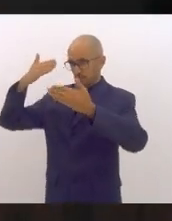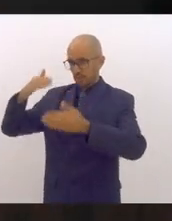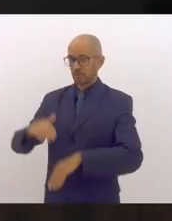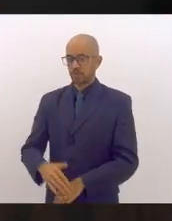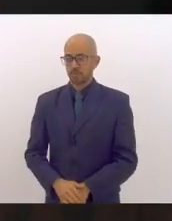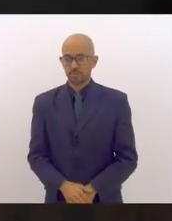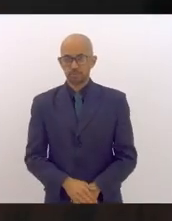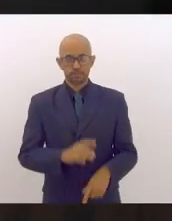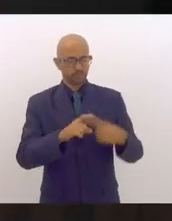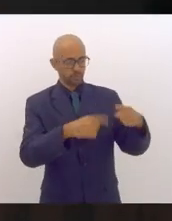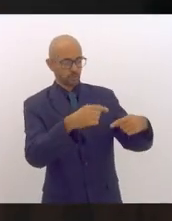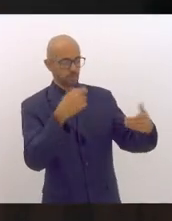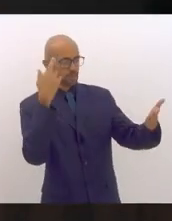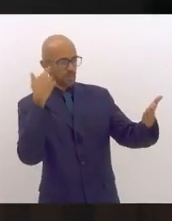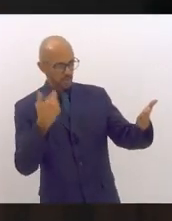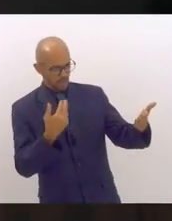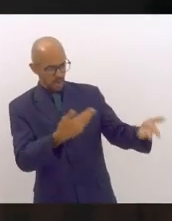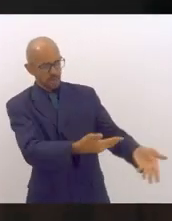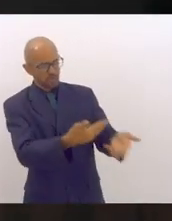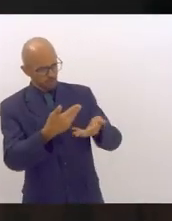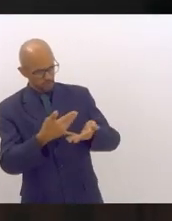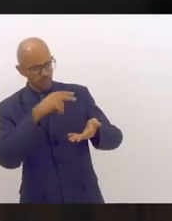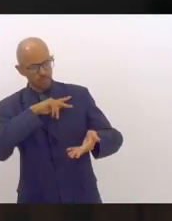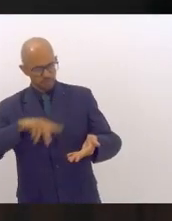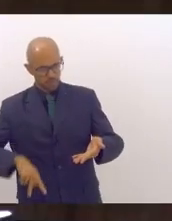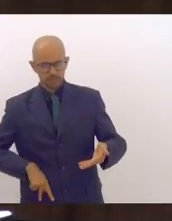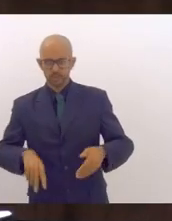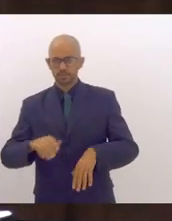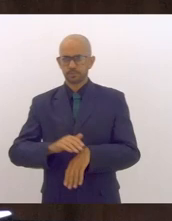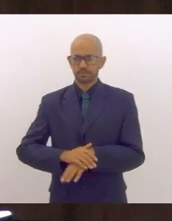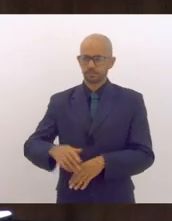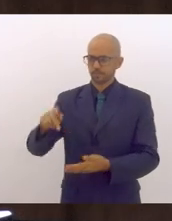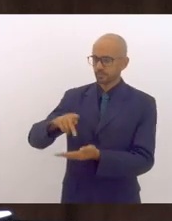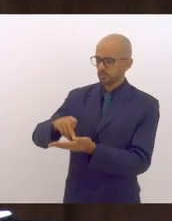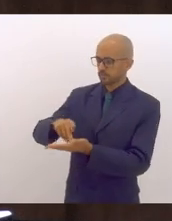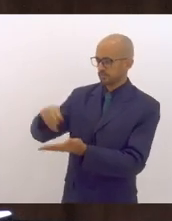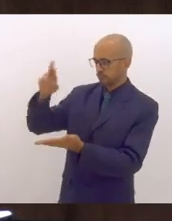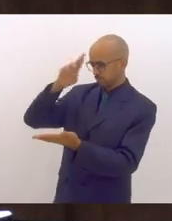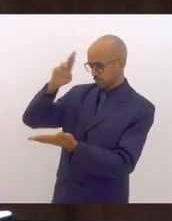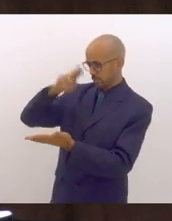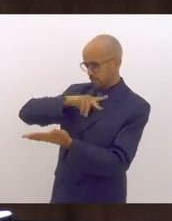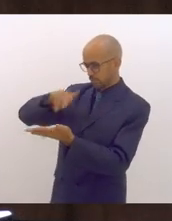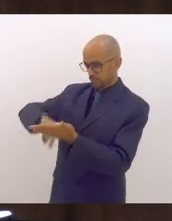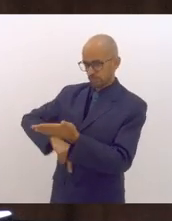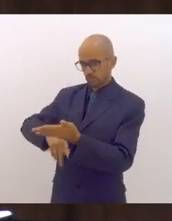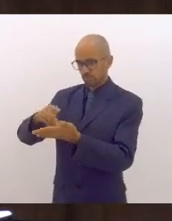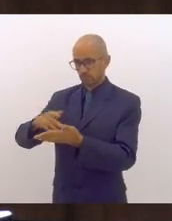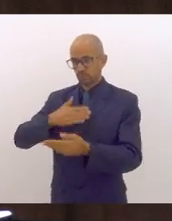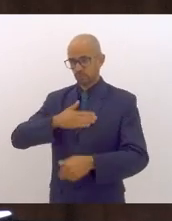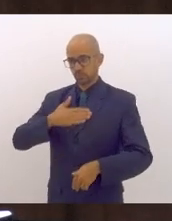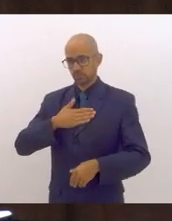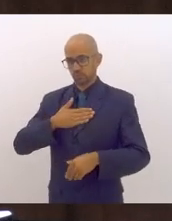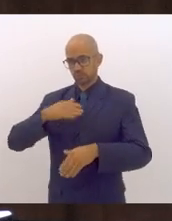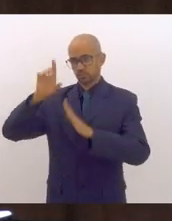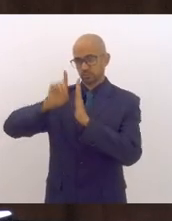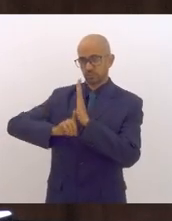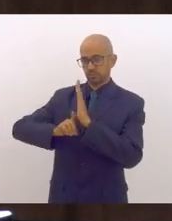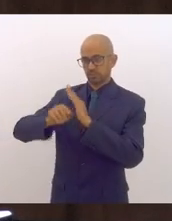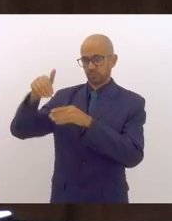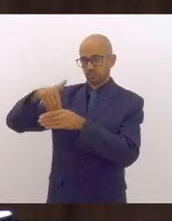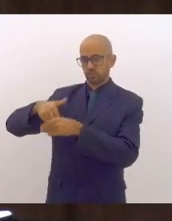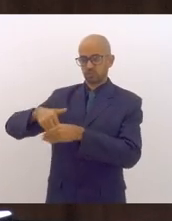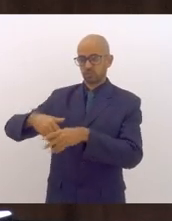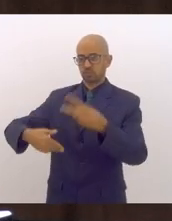deputada Renata para assumir a presidência. Na verdade, presidente, eu queria fazer a declaração de voto sobre